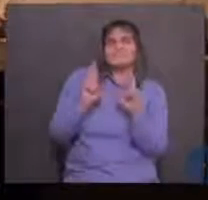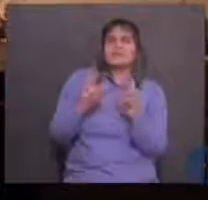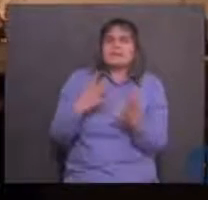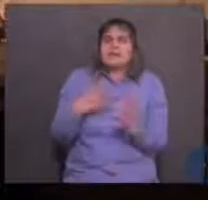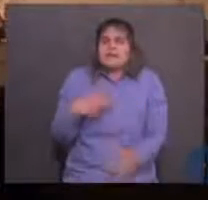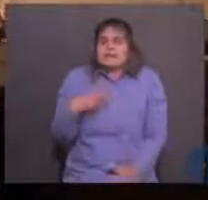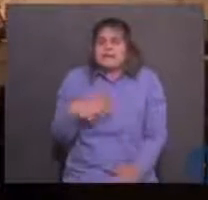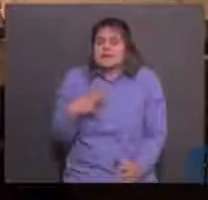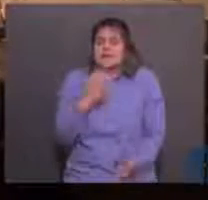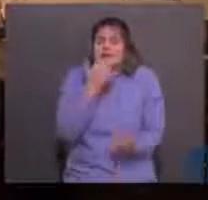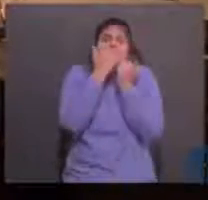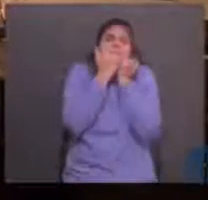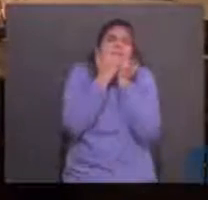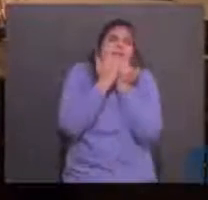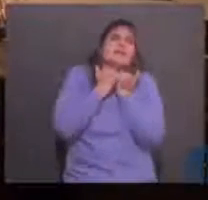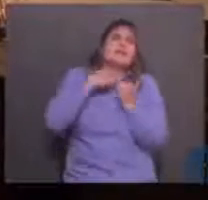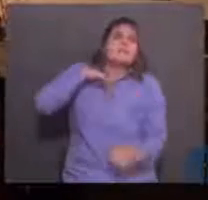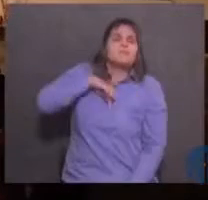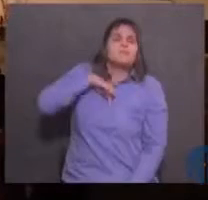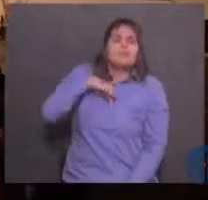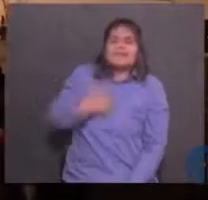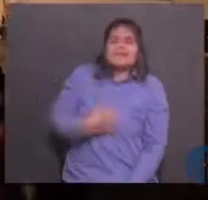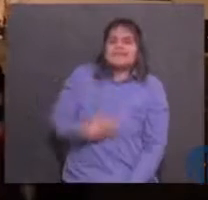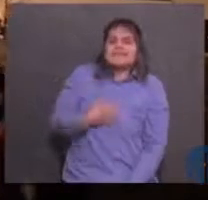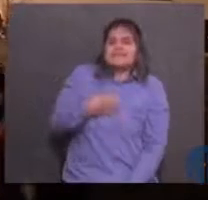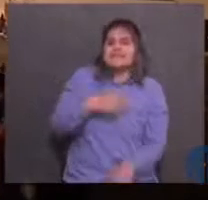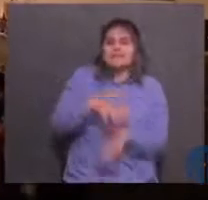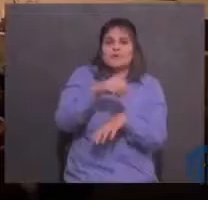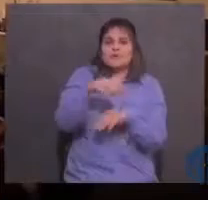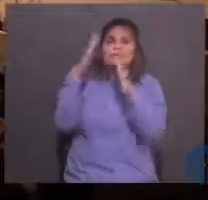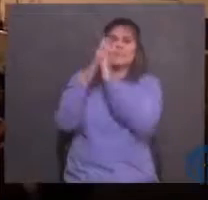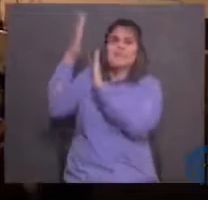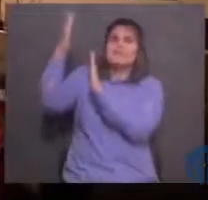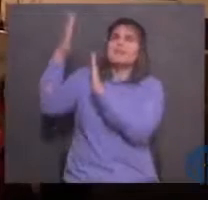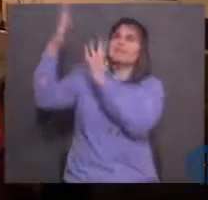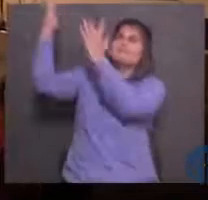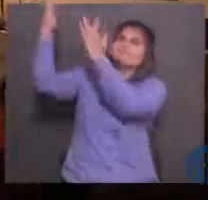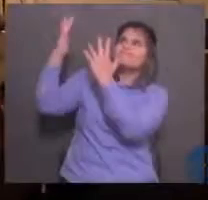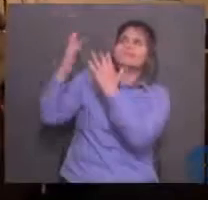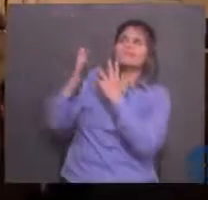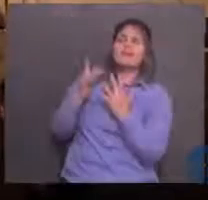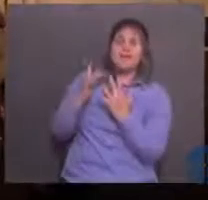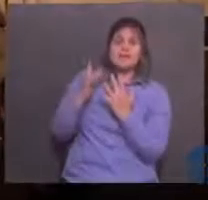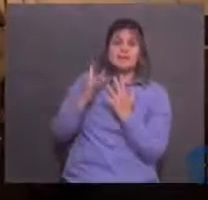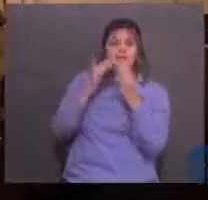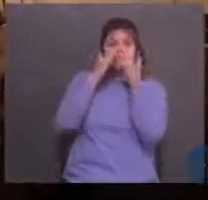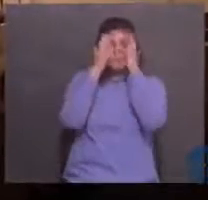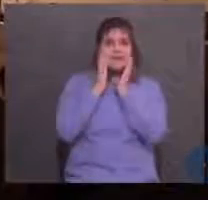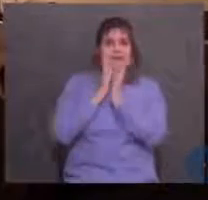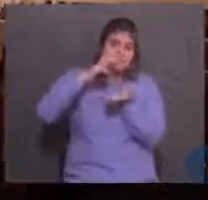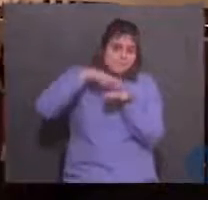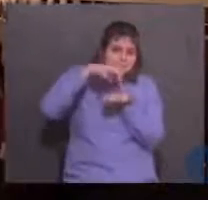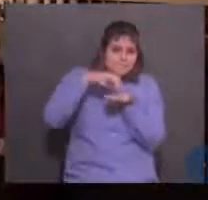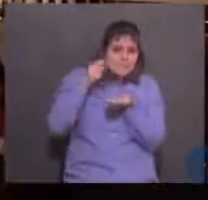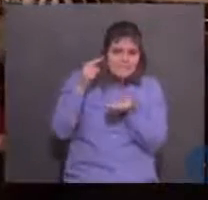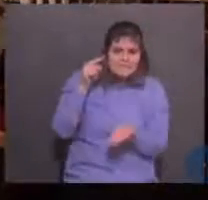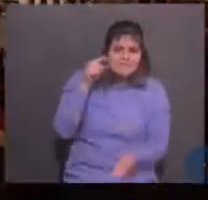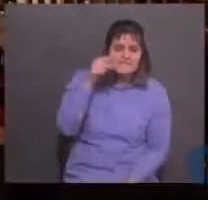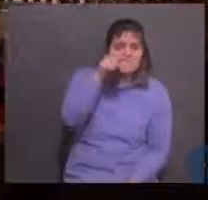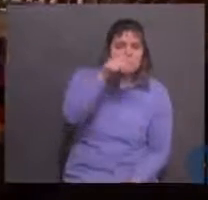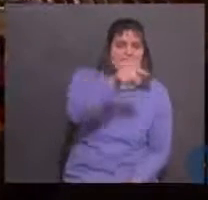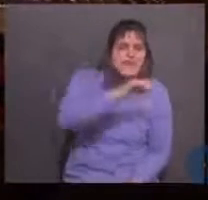a alegria que experimentara perante as maravilhas de Deus, Maria põe-se a caminho em direção